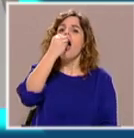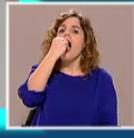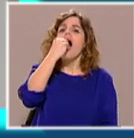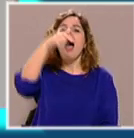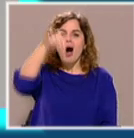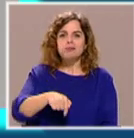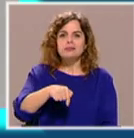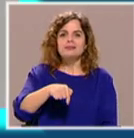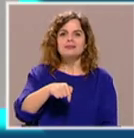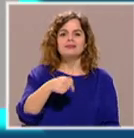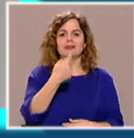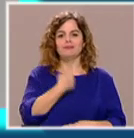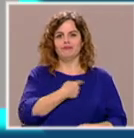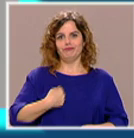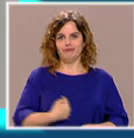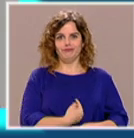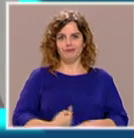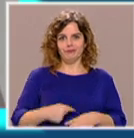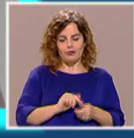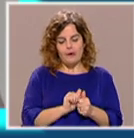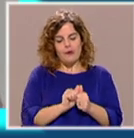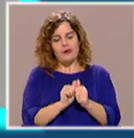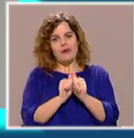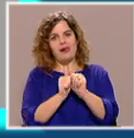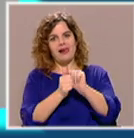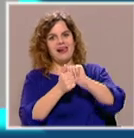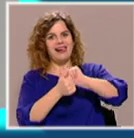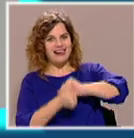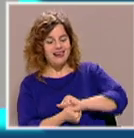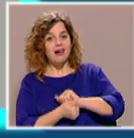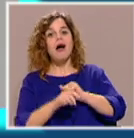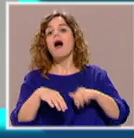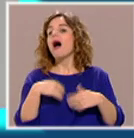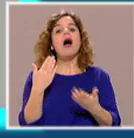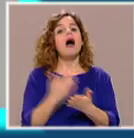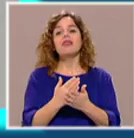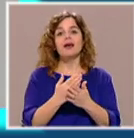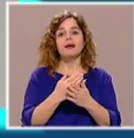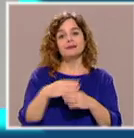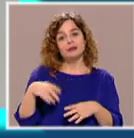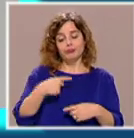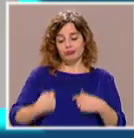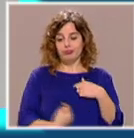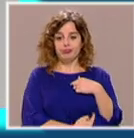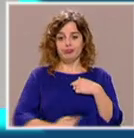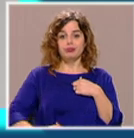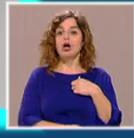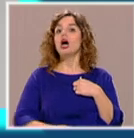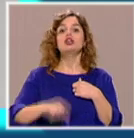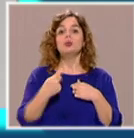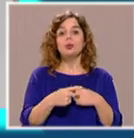e vão ficando cada vez mais simples até que entram em circulação para chegarem às diferentes